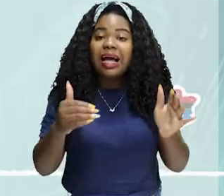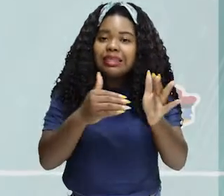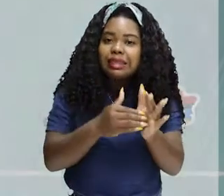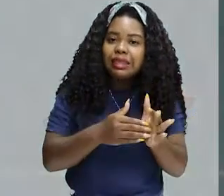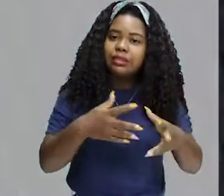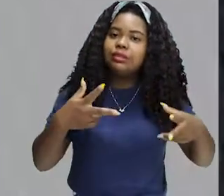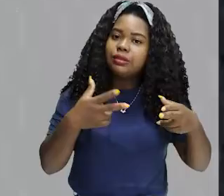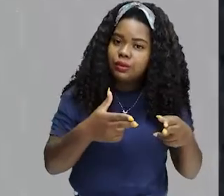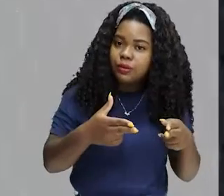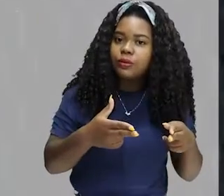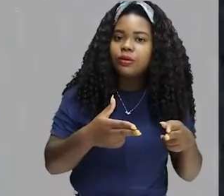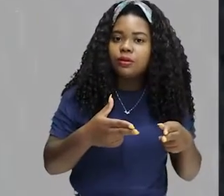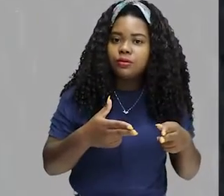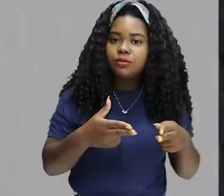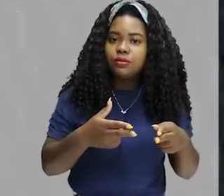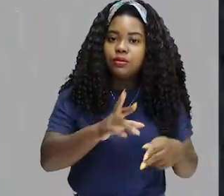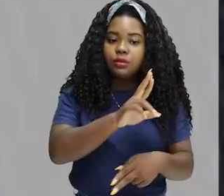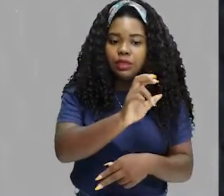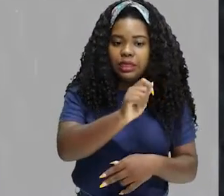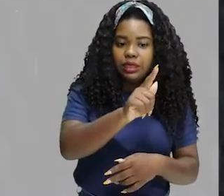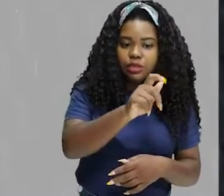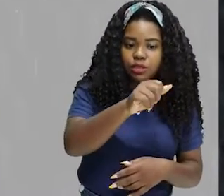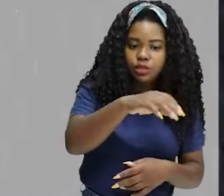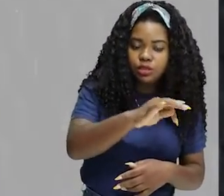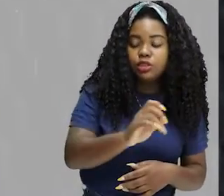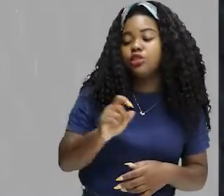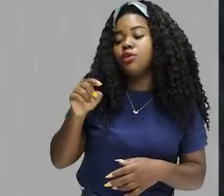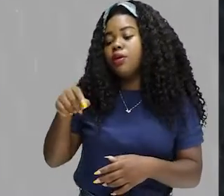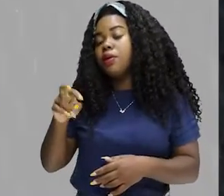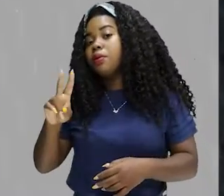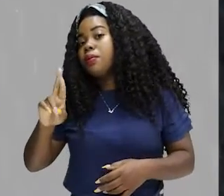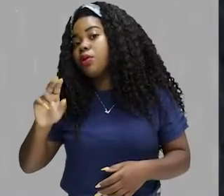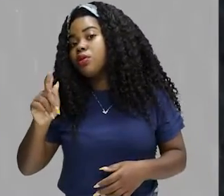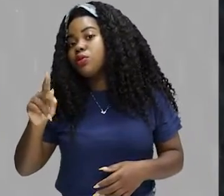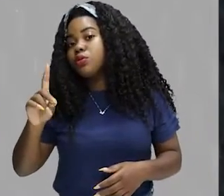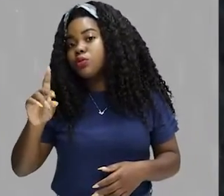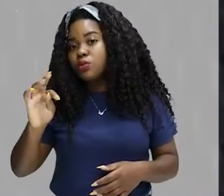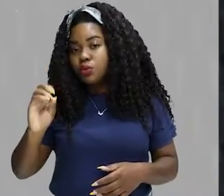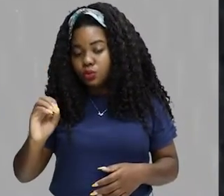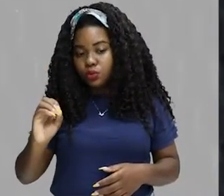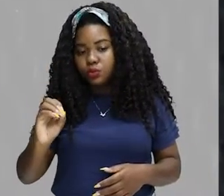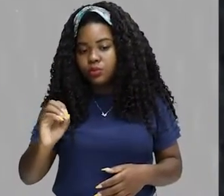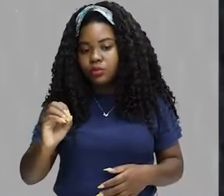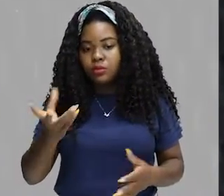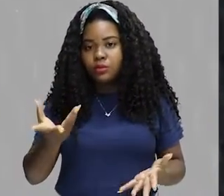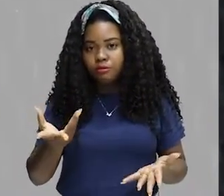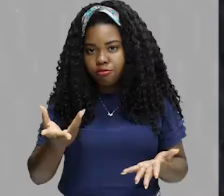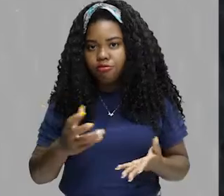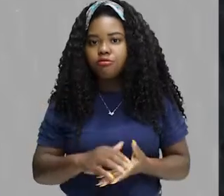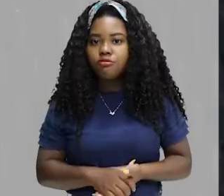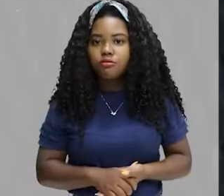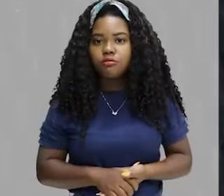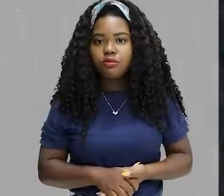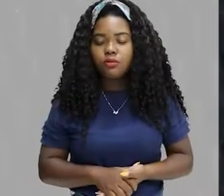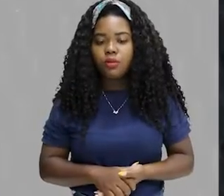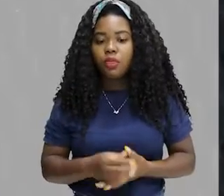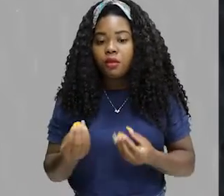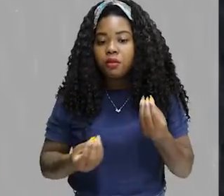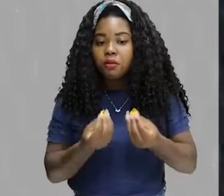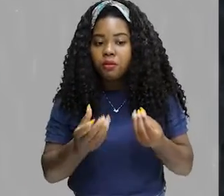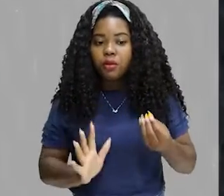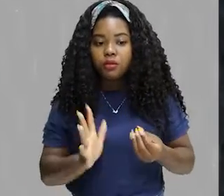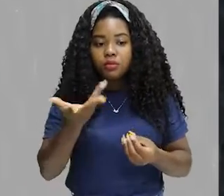lado dos reagentes, quer no lado dos produtos. Então, a determinação desses coeficientes,